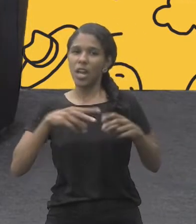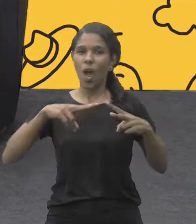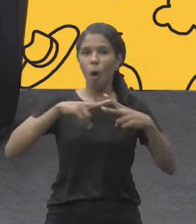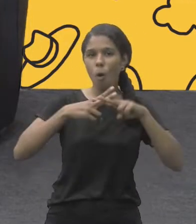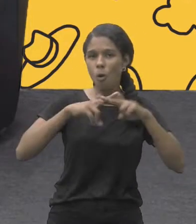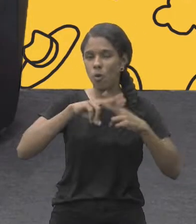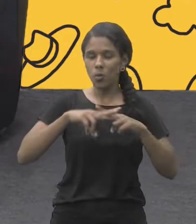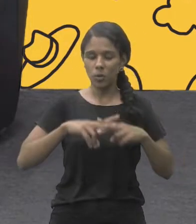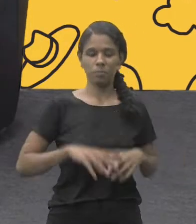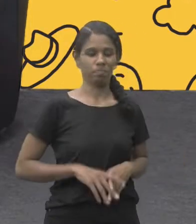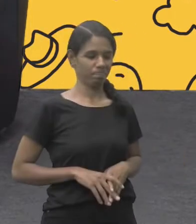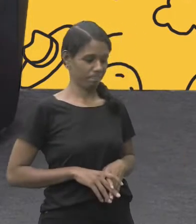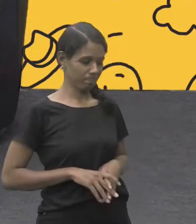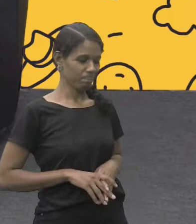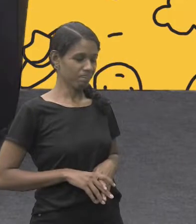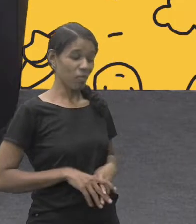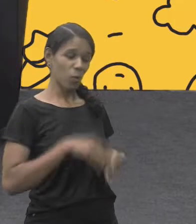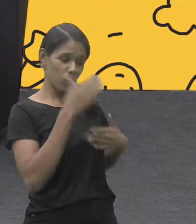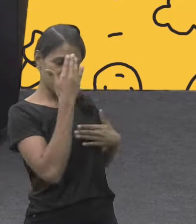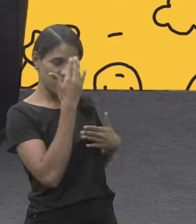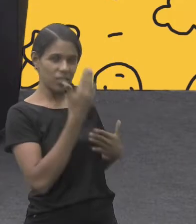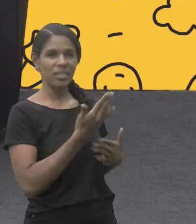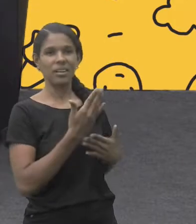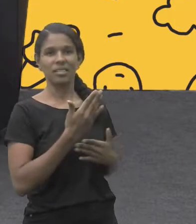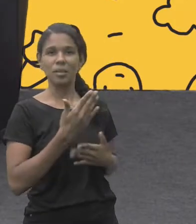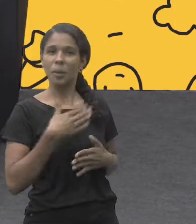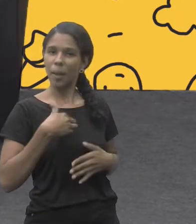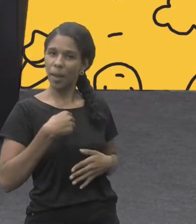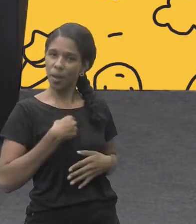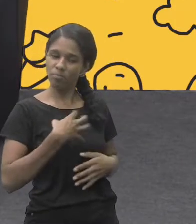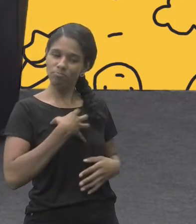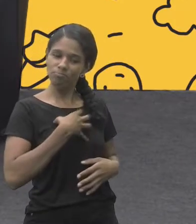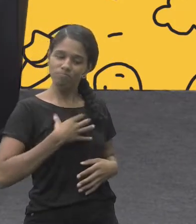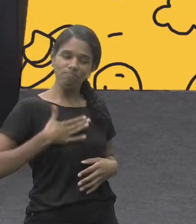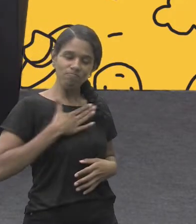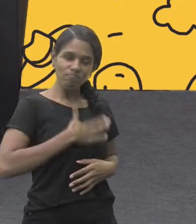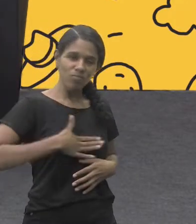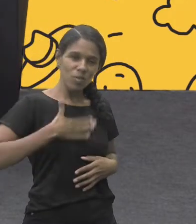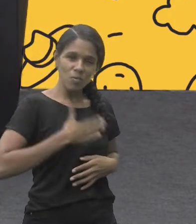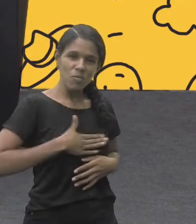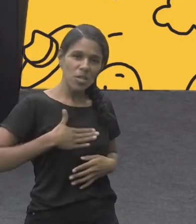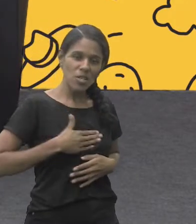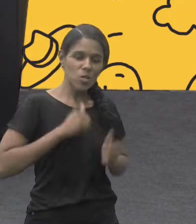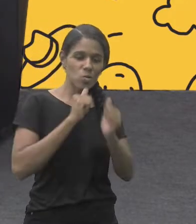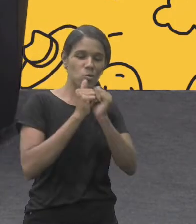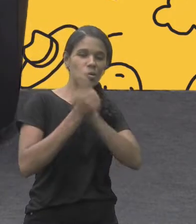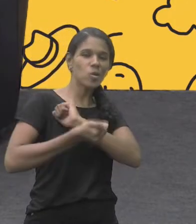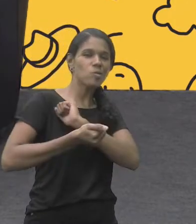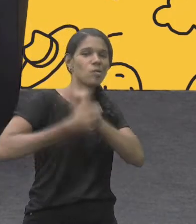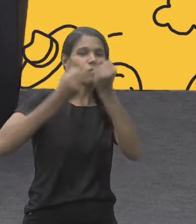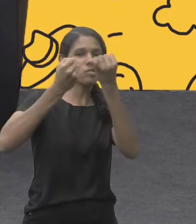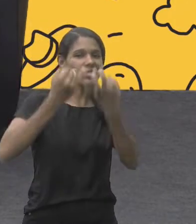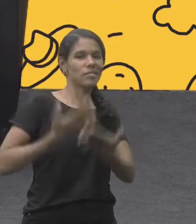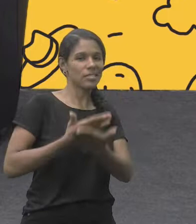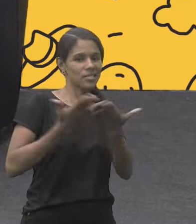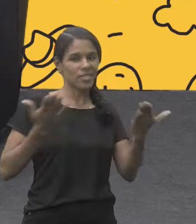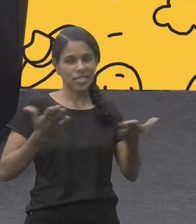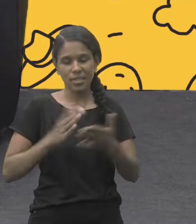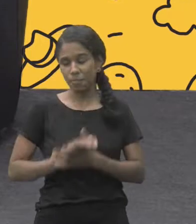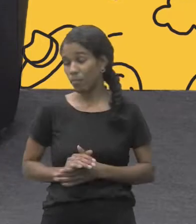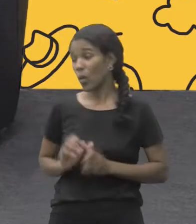aqui, né, podendo falar um pouco do esporte para vocês. Ok, vamos começar a